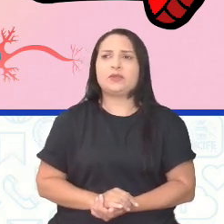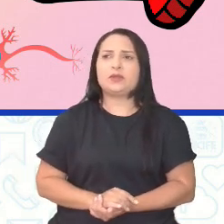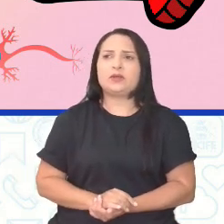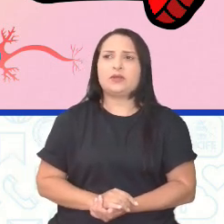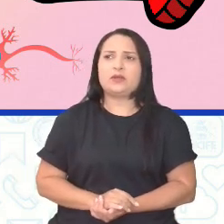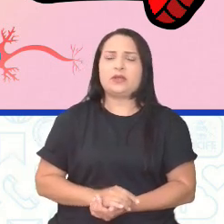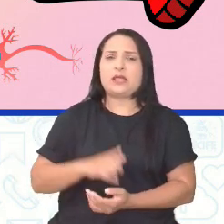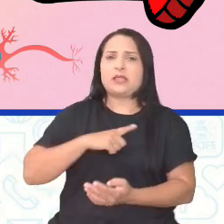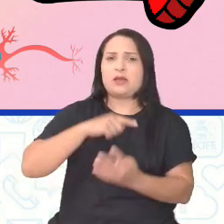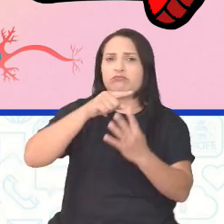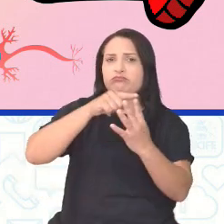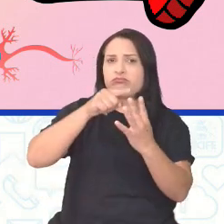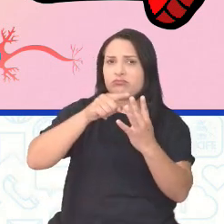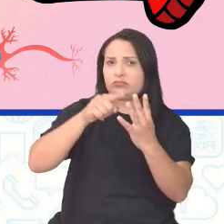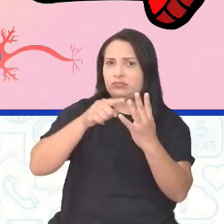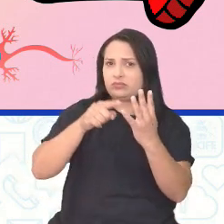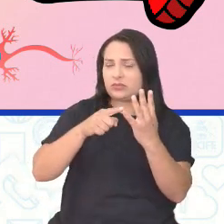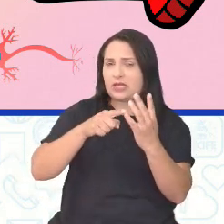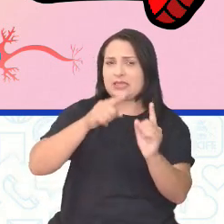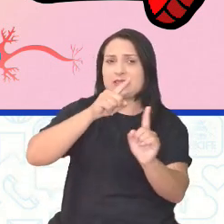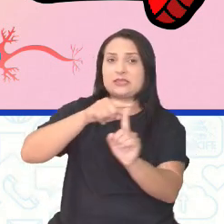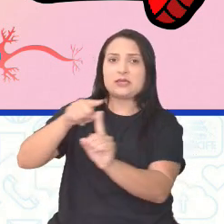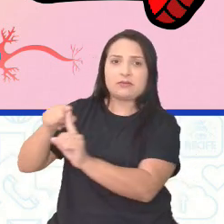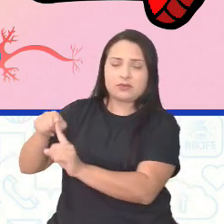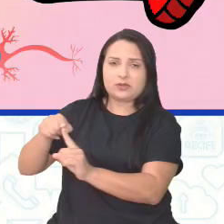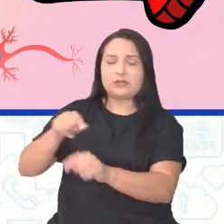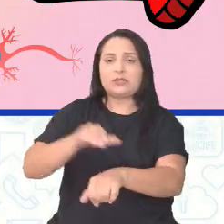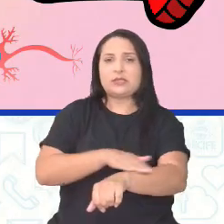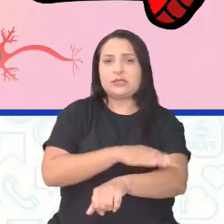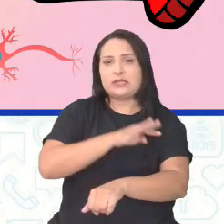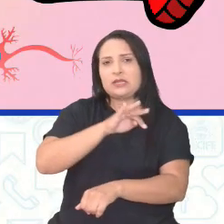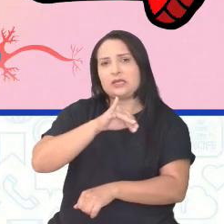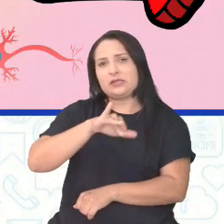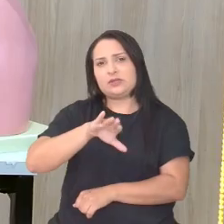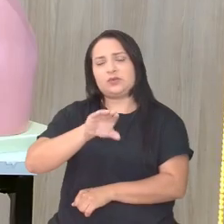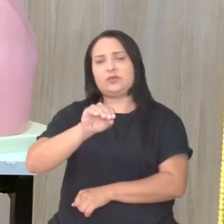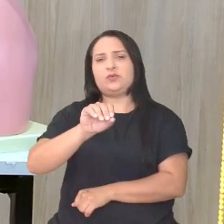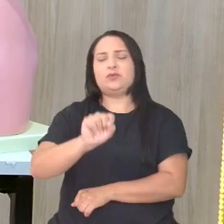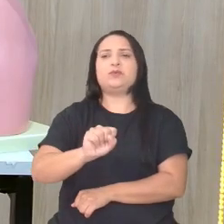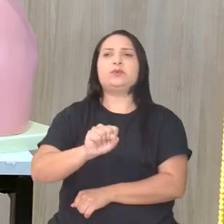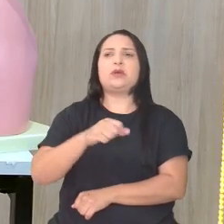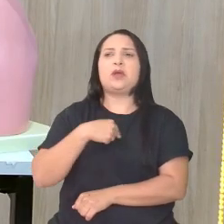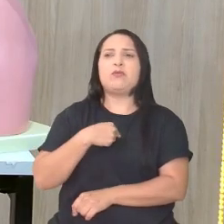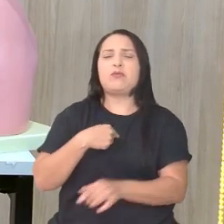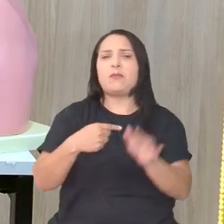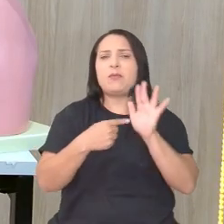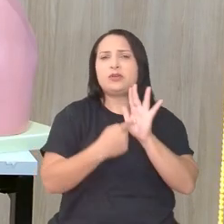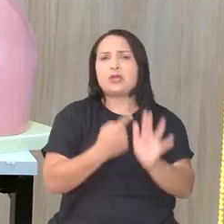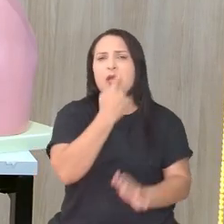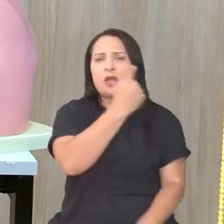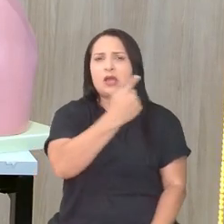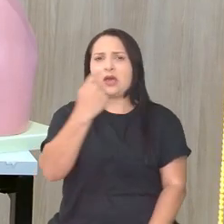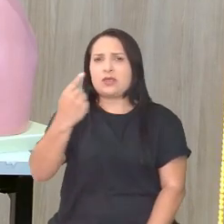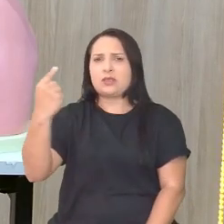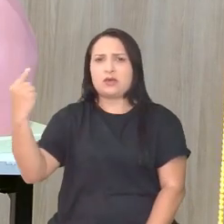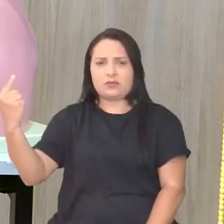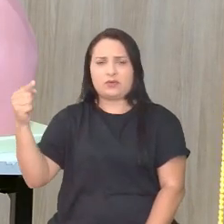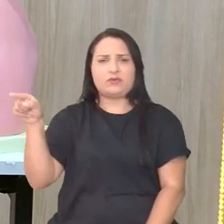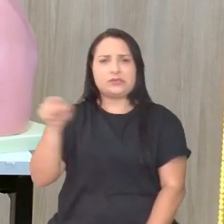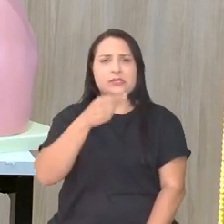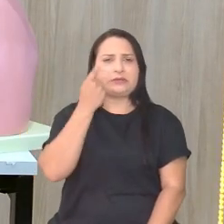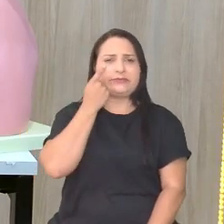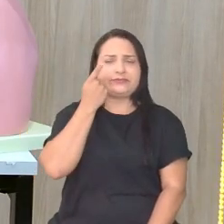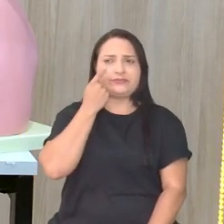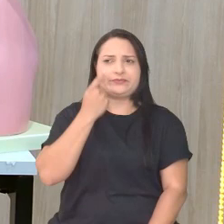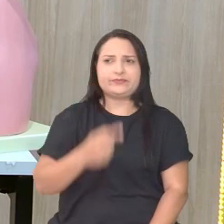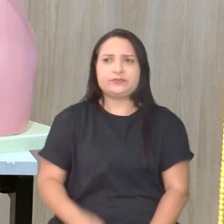tecido, um recorte, não é? Do tecido. E aí, eu vou apontar aqui rapidinho cada um deles para que vocês percebam. Então, no